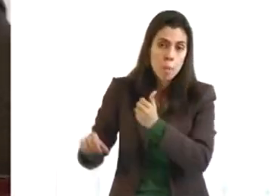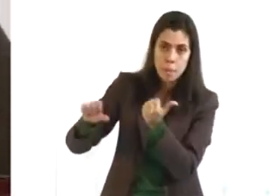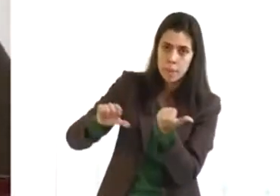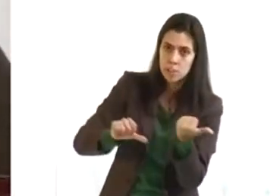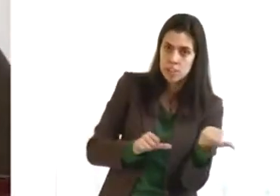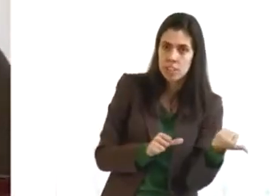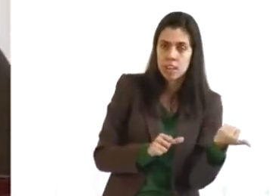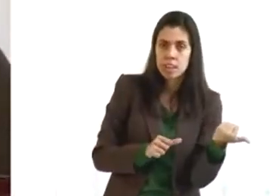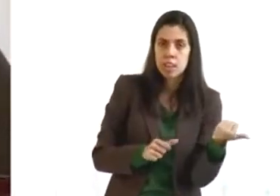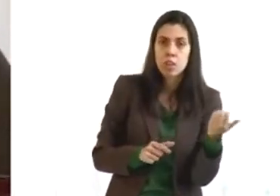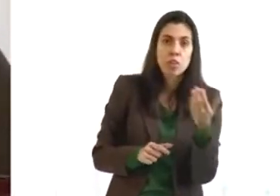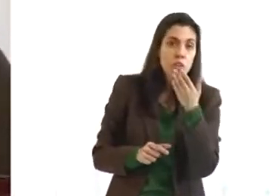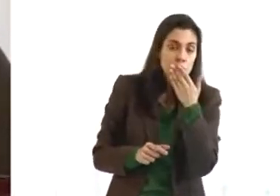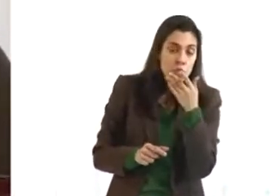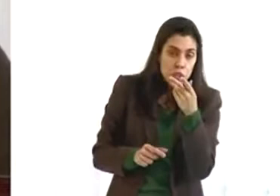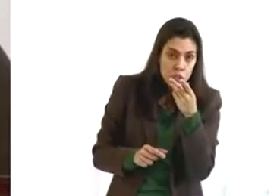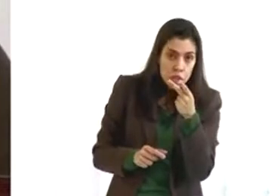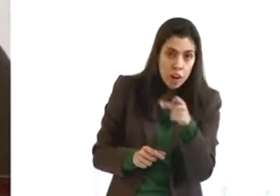mesmo ato.